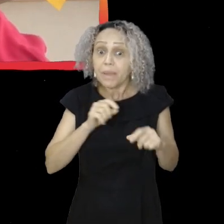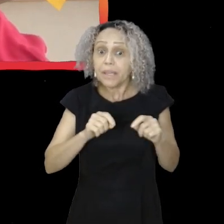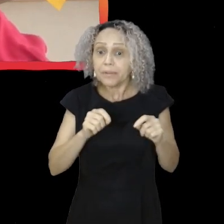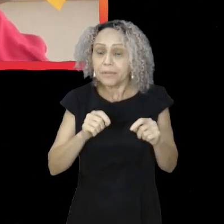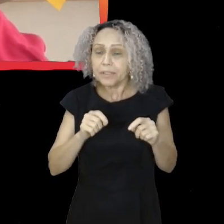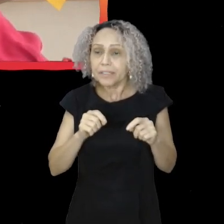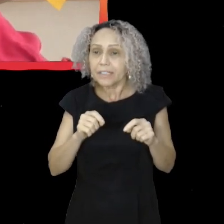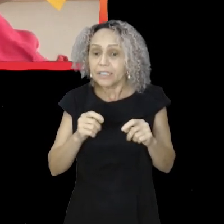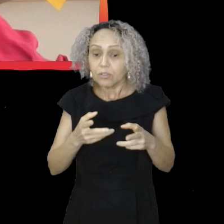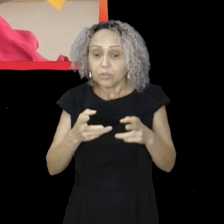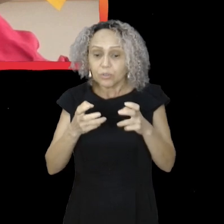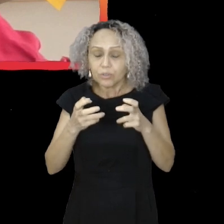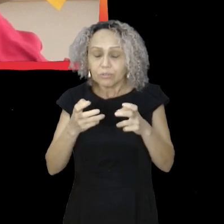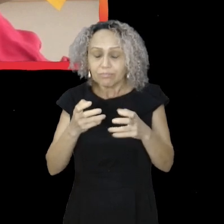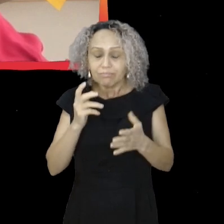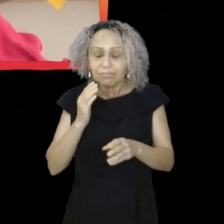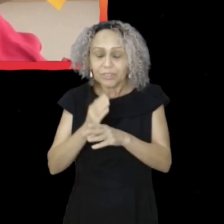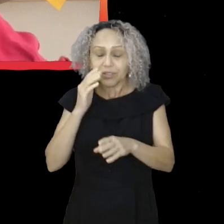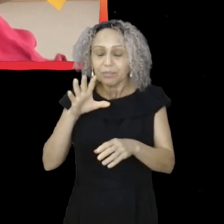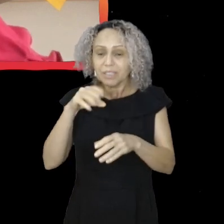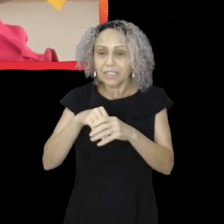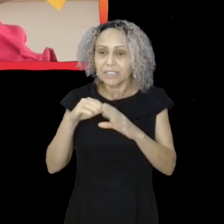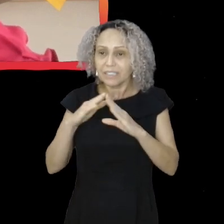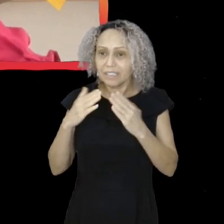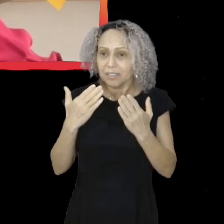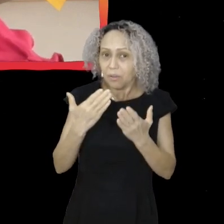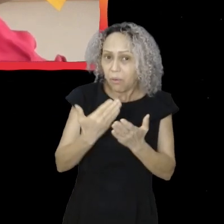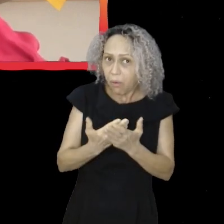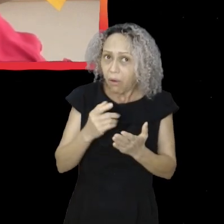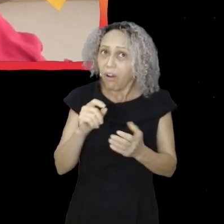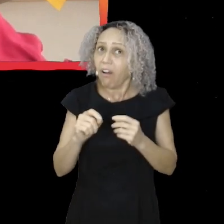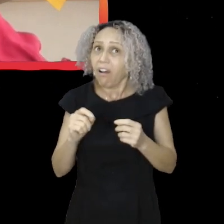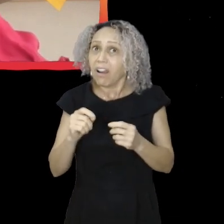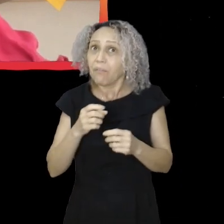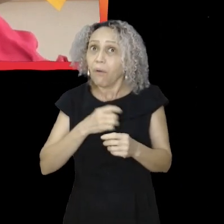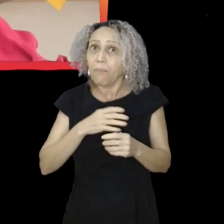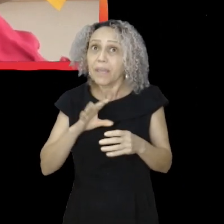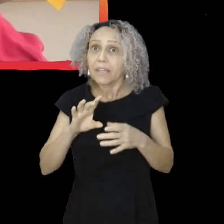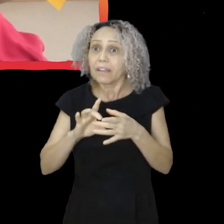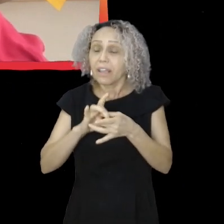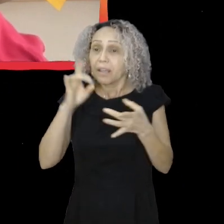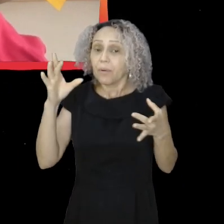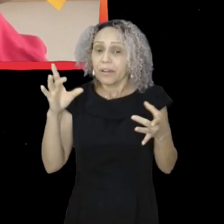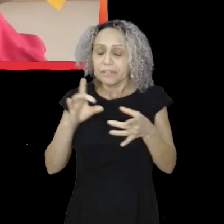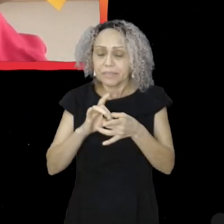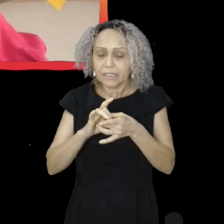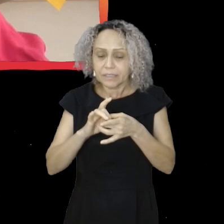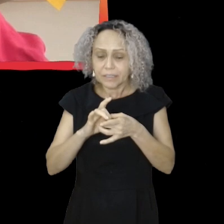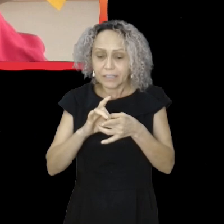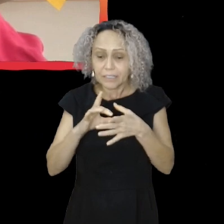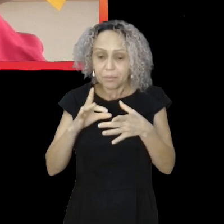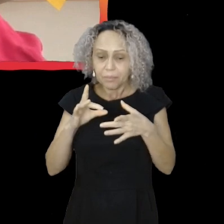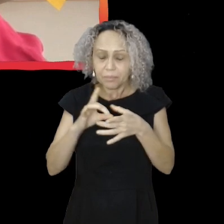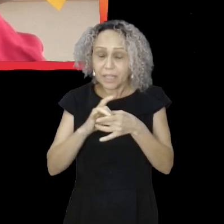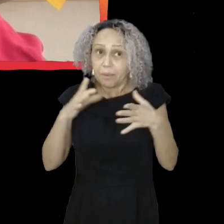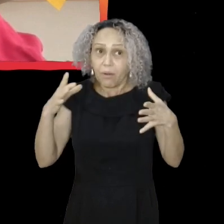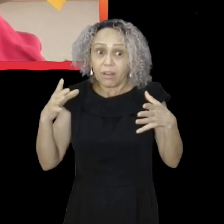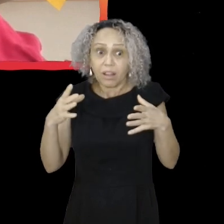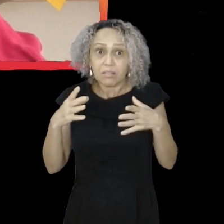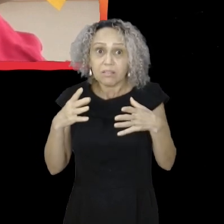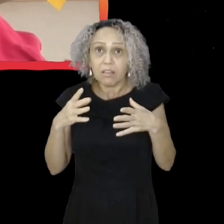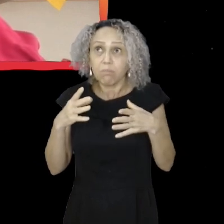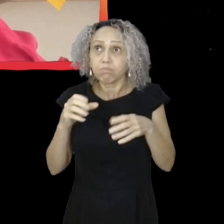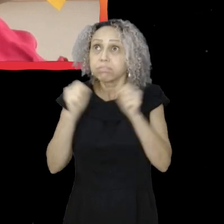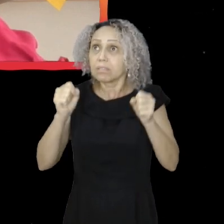comigo em vários momentos, assim, quando teve o golpe da Dilma, quando teve a eleição do Bolsonaro. Então, e eu nunca tinha pensado, achei que isso era uma coisa